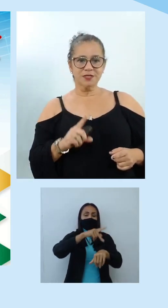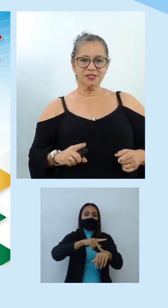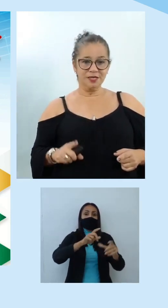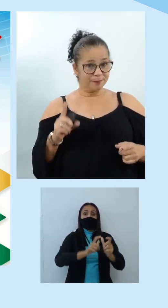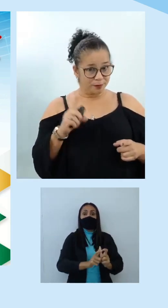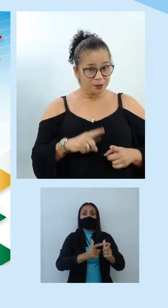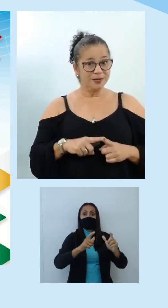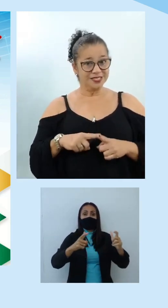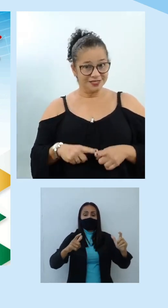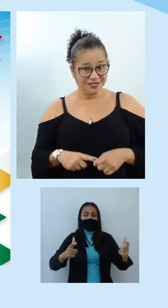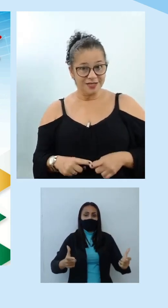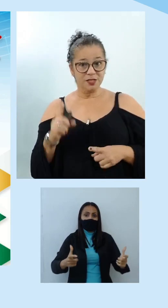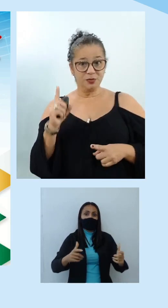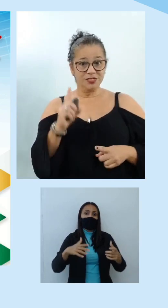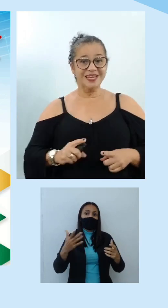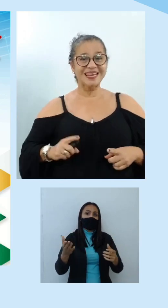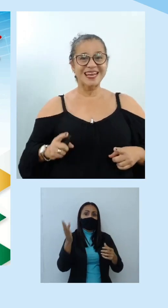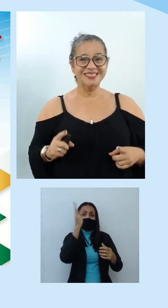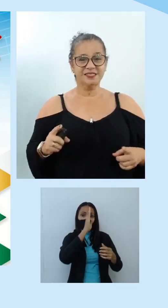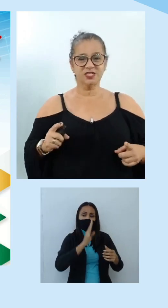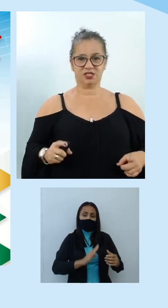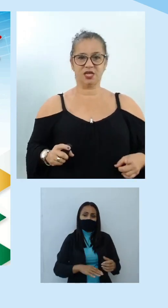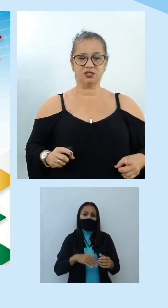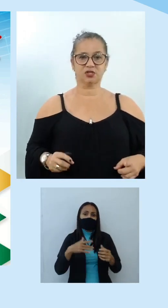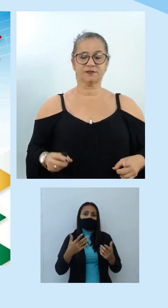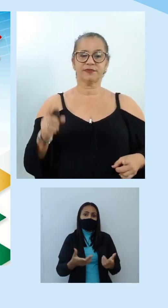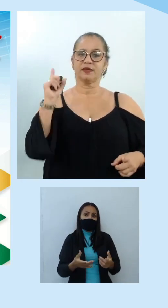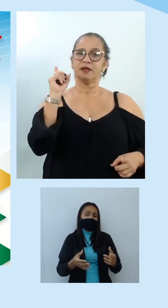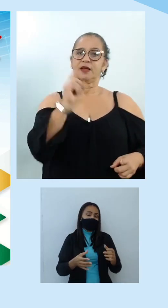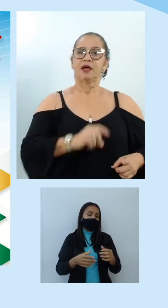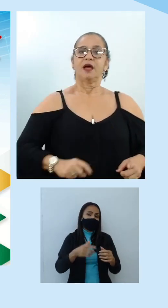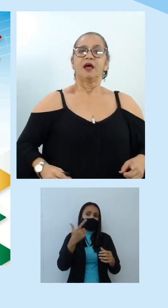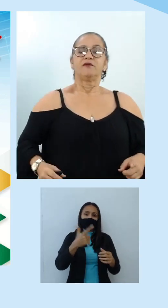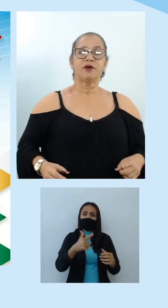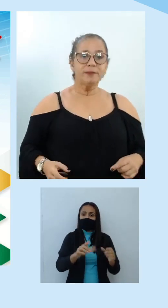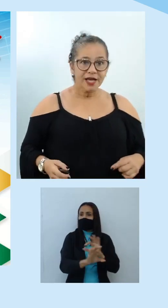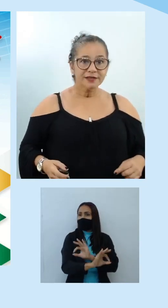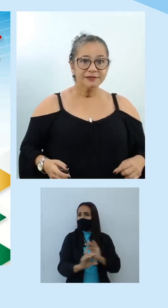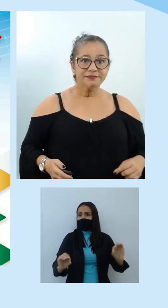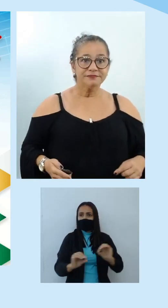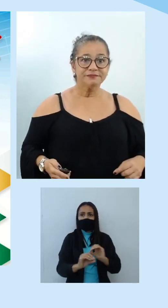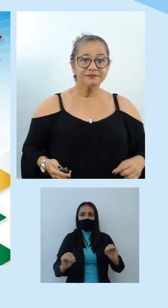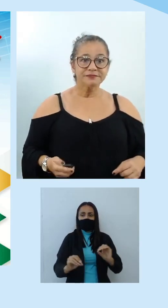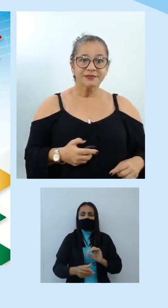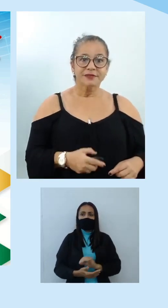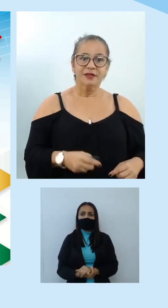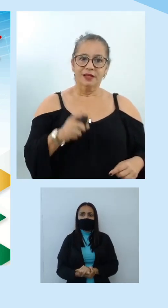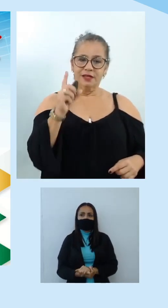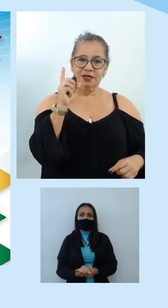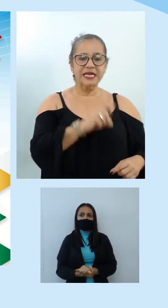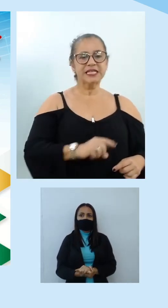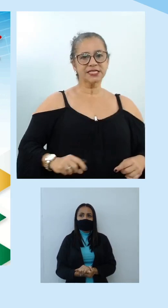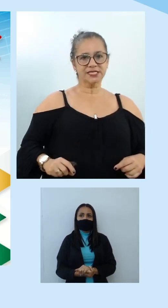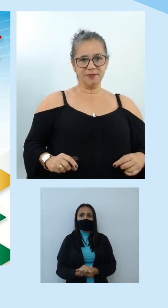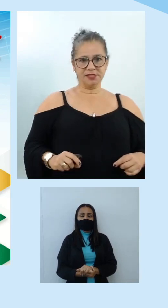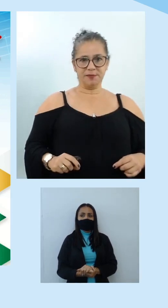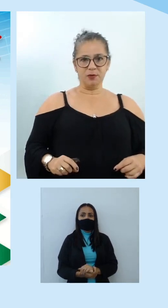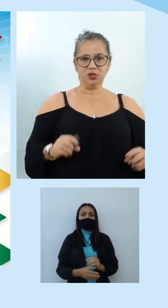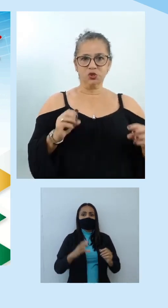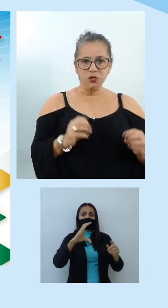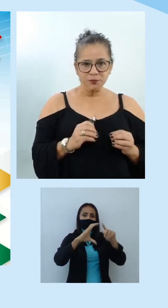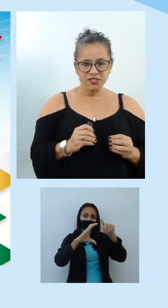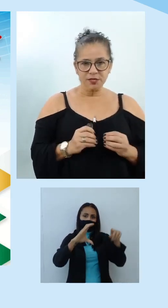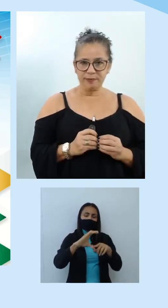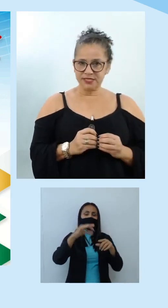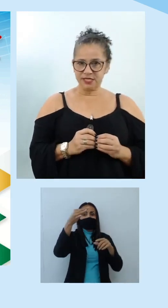dos municípios brasileiros, a situação é inexistente. Vamos lá? Na letra C, meus